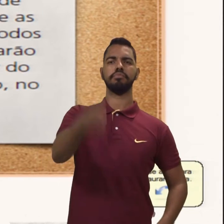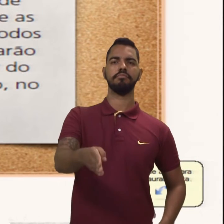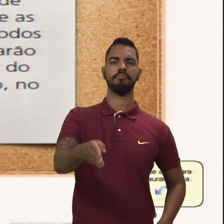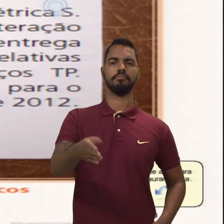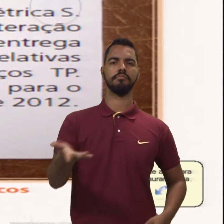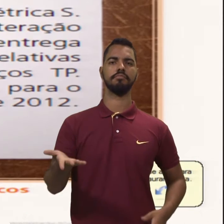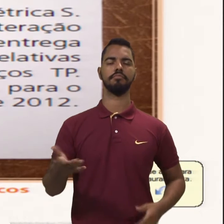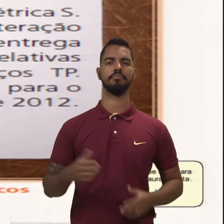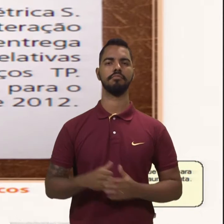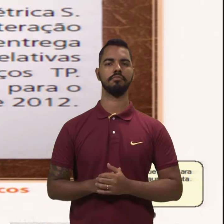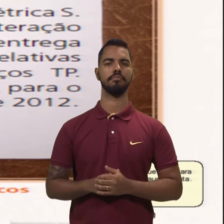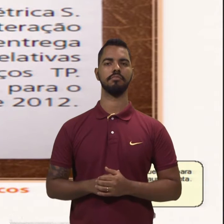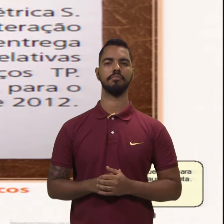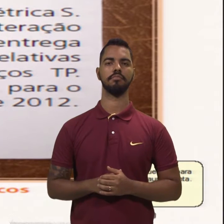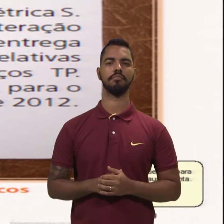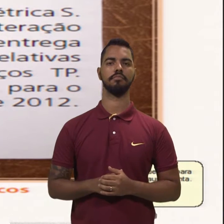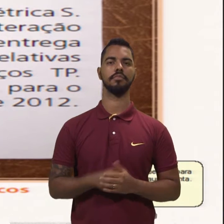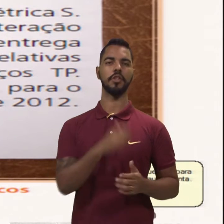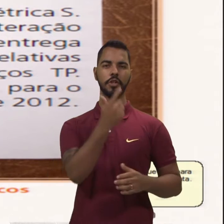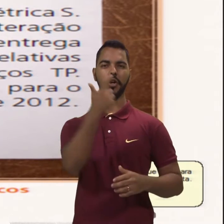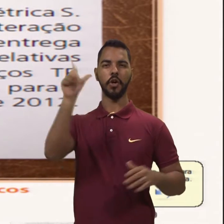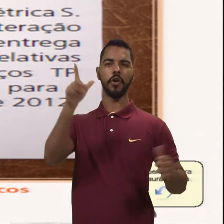Vamos ver esse outro aqui.